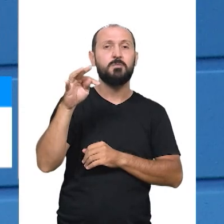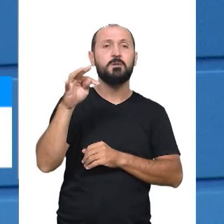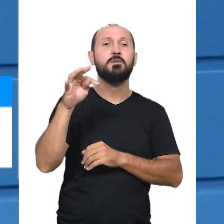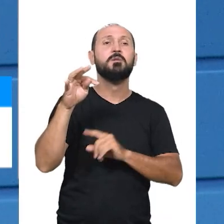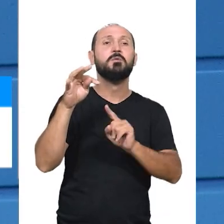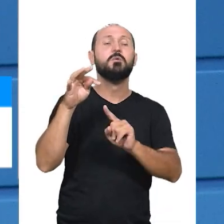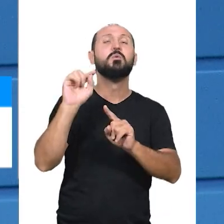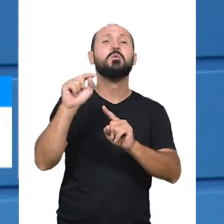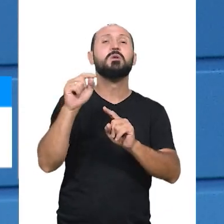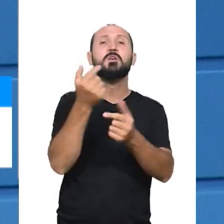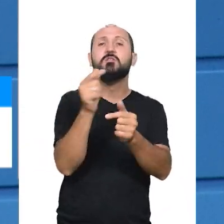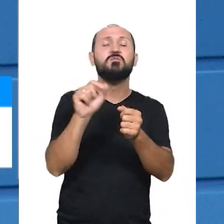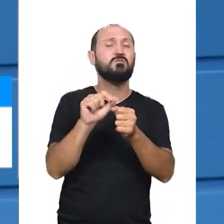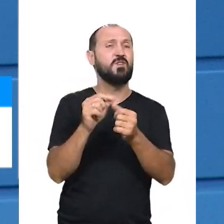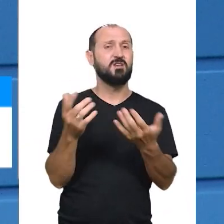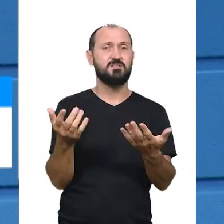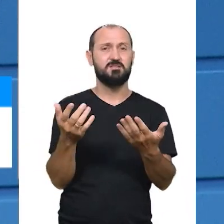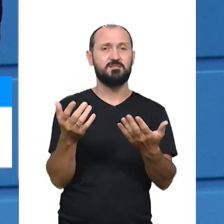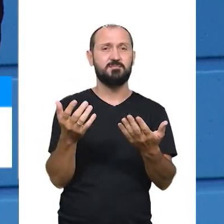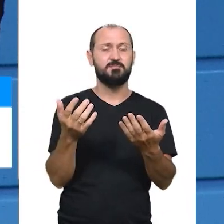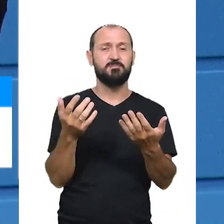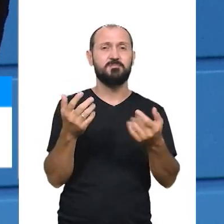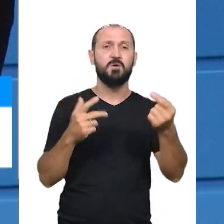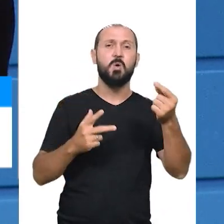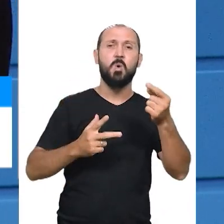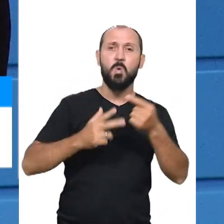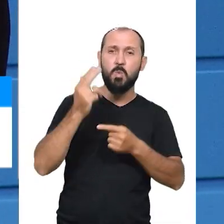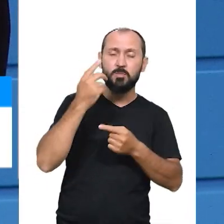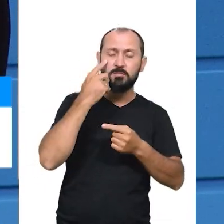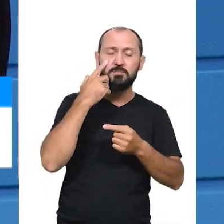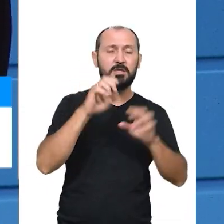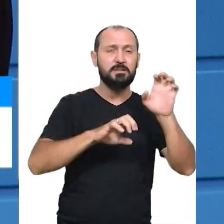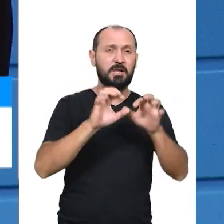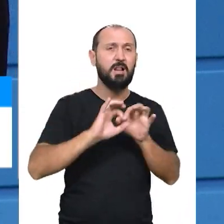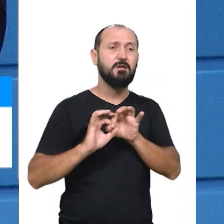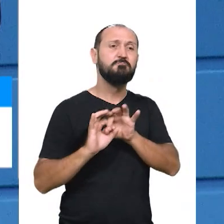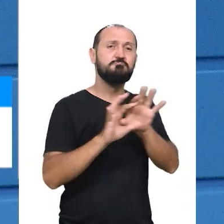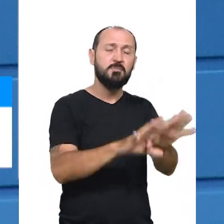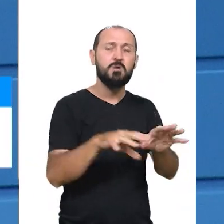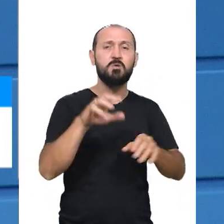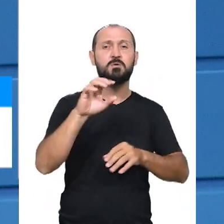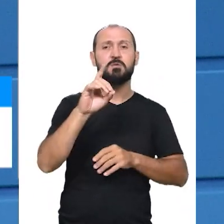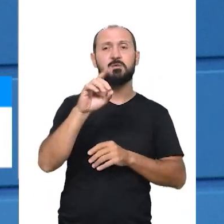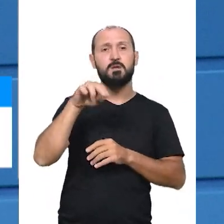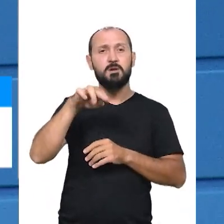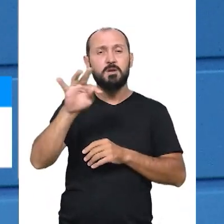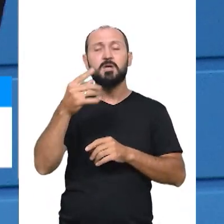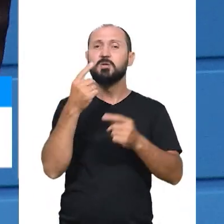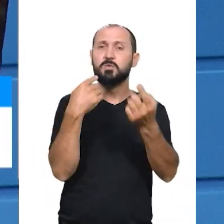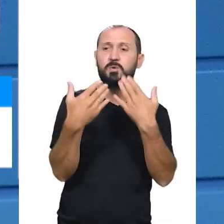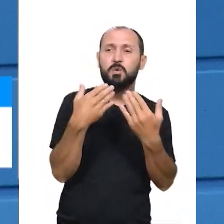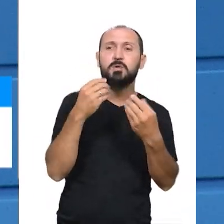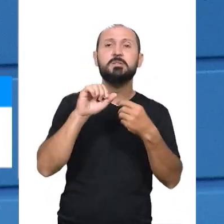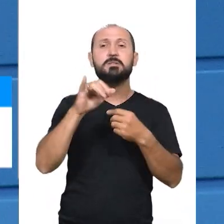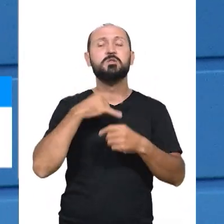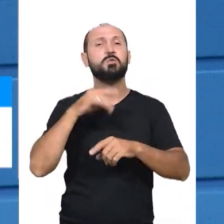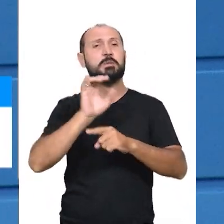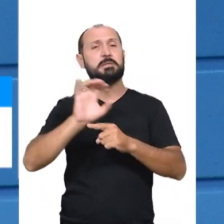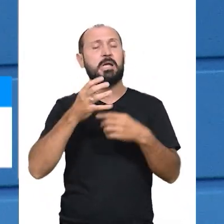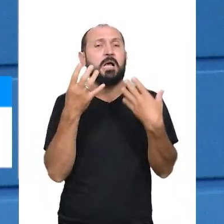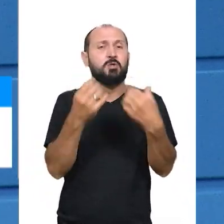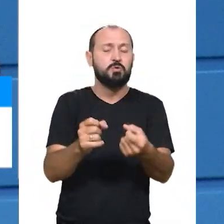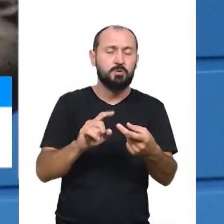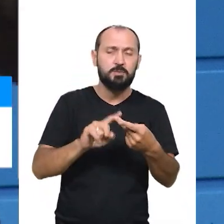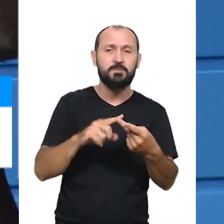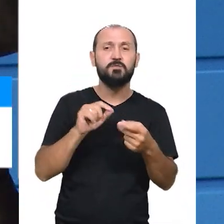ANTT cumprir o que não foi cumprido, romper o contrato com a CCR, devolver para o DENIT, e aí se discute se o